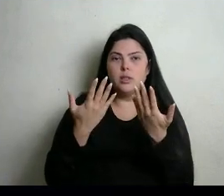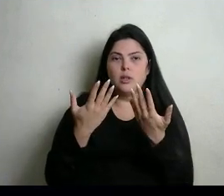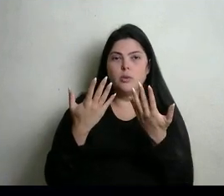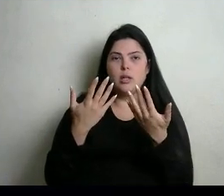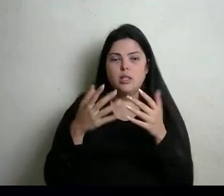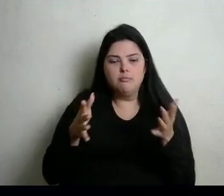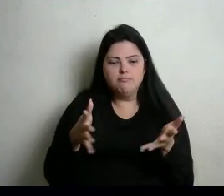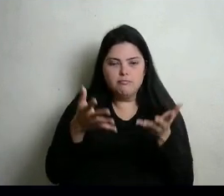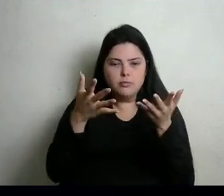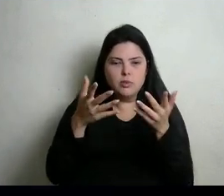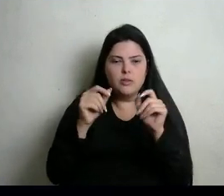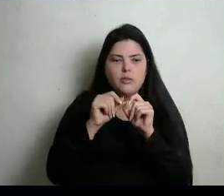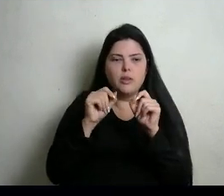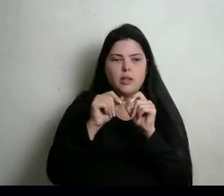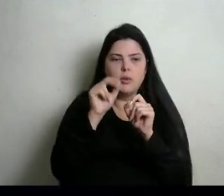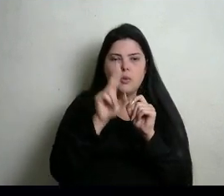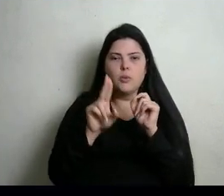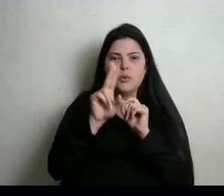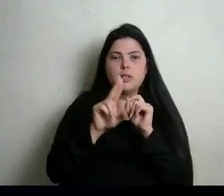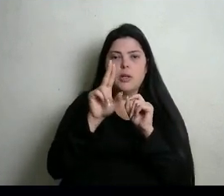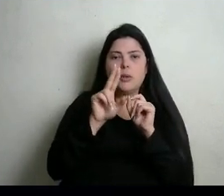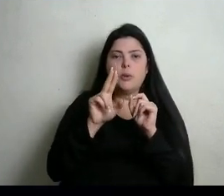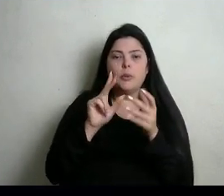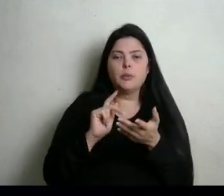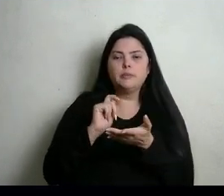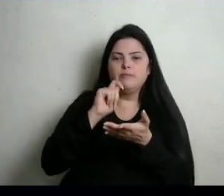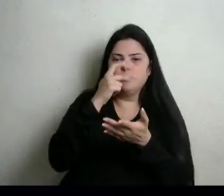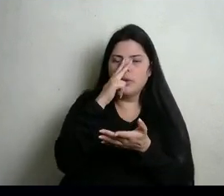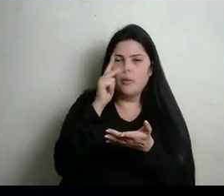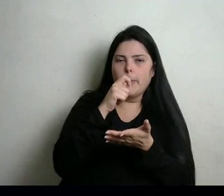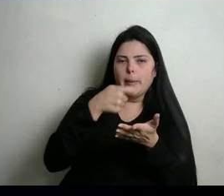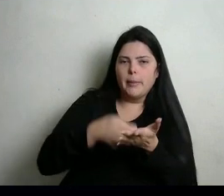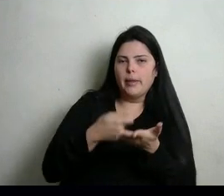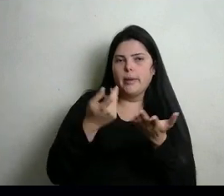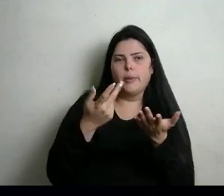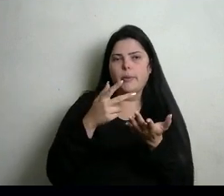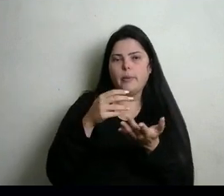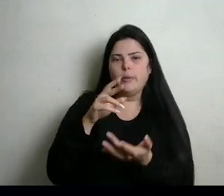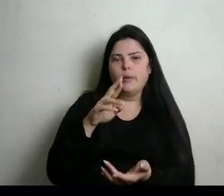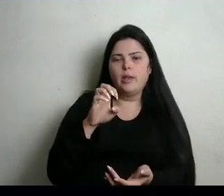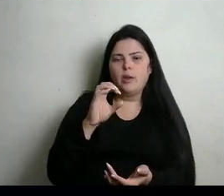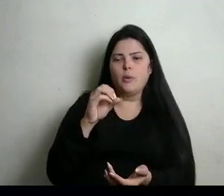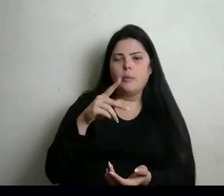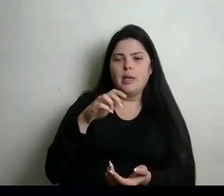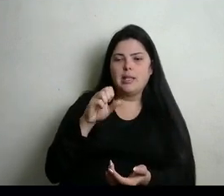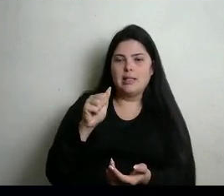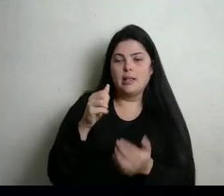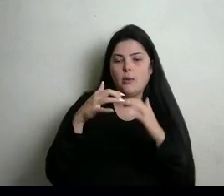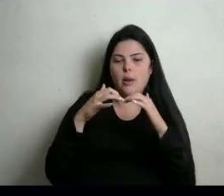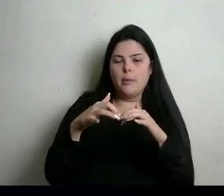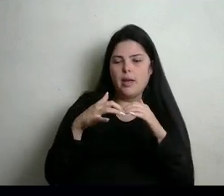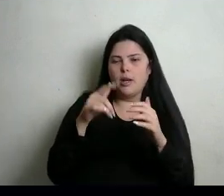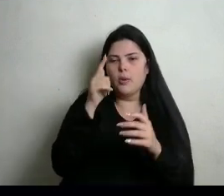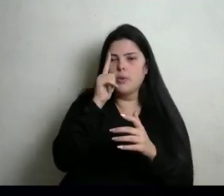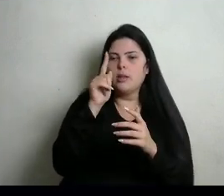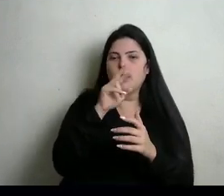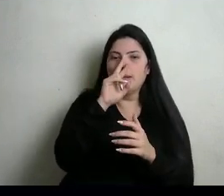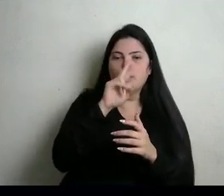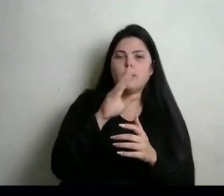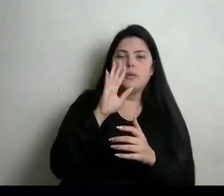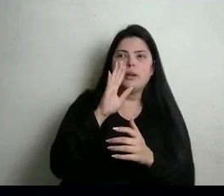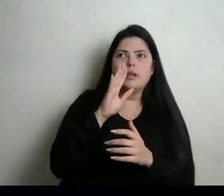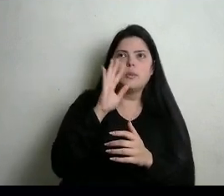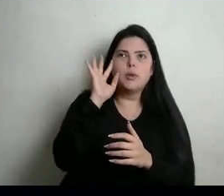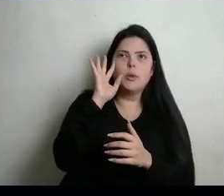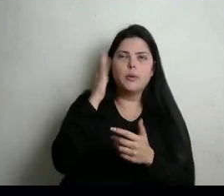é feito através de recompensas, quando essa máquina ela toma ações que se aproximam da resolução do problema,